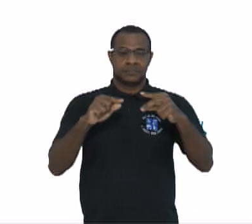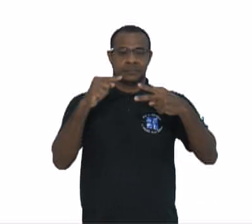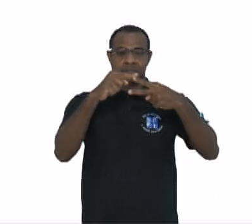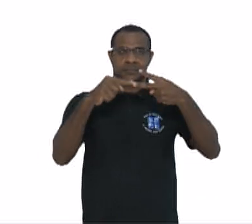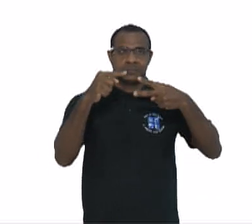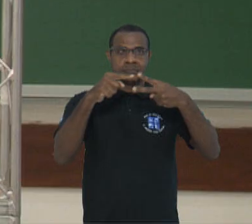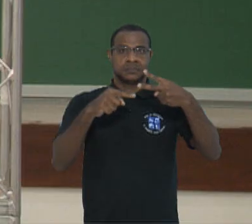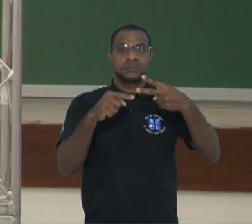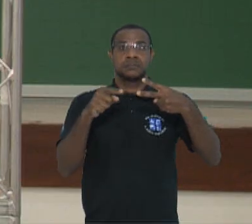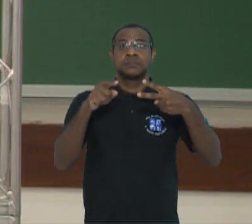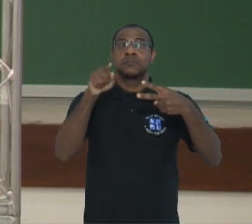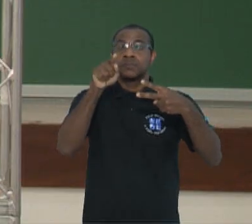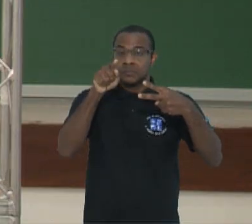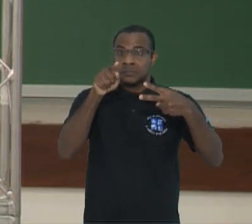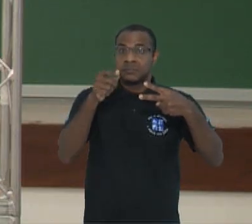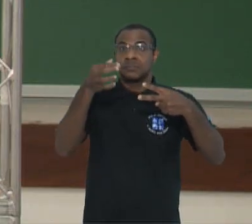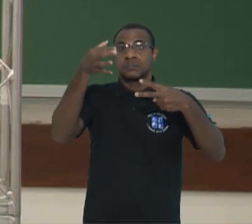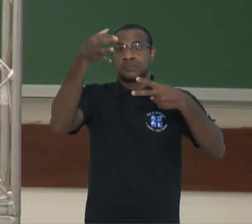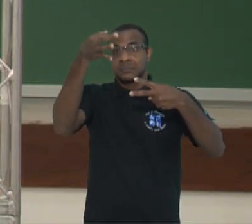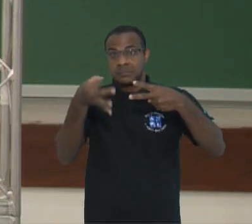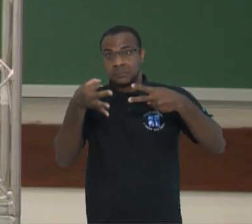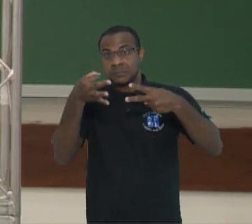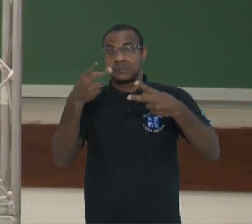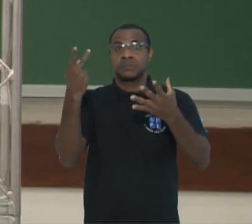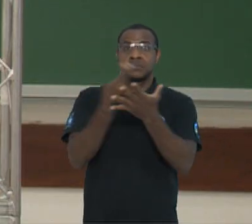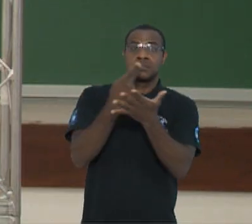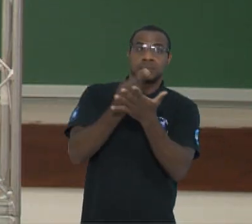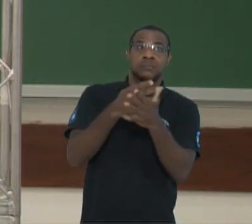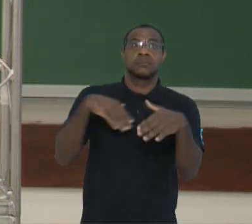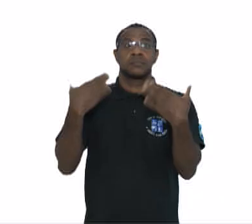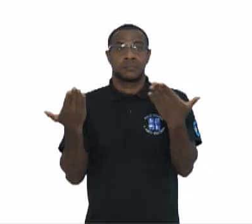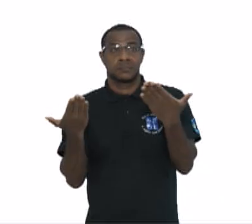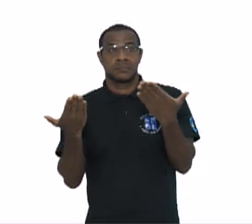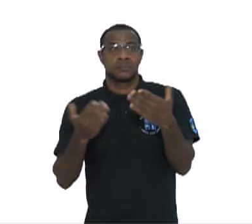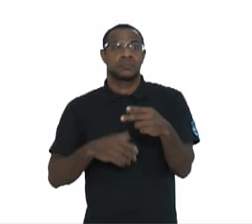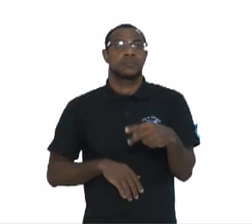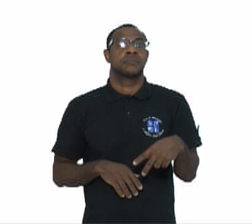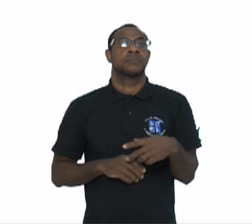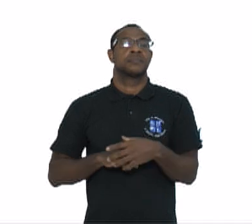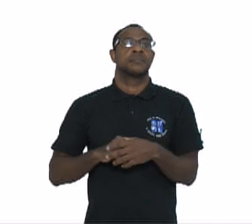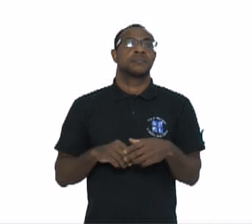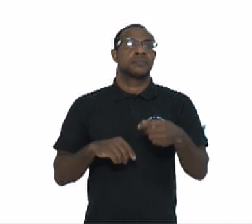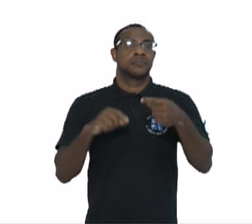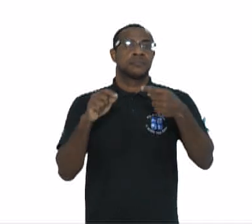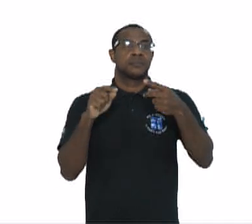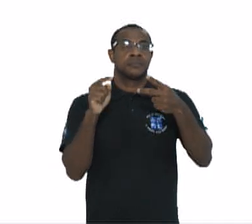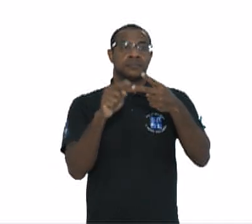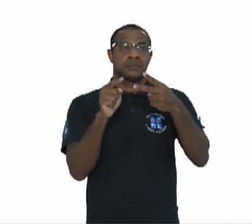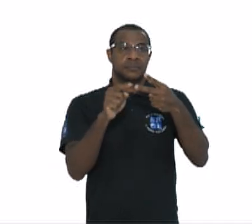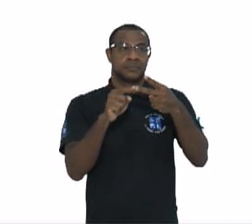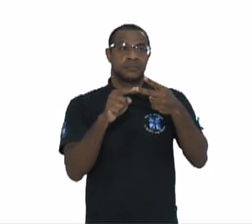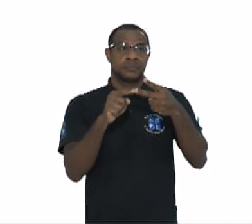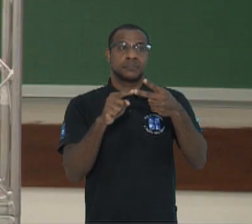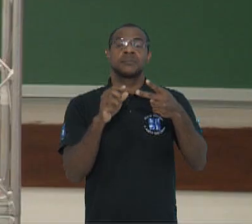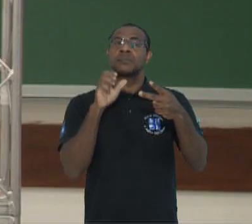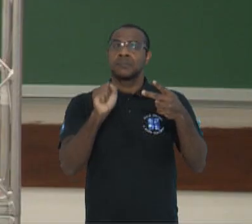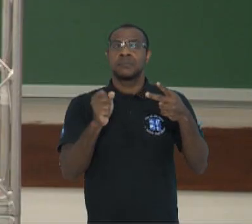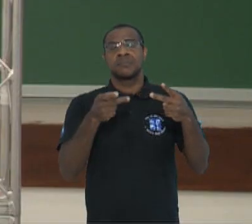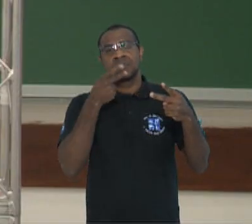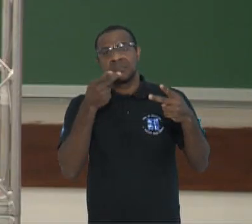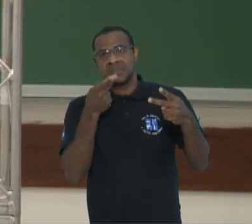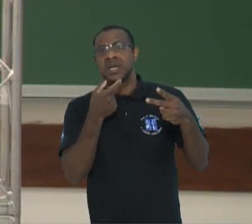dizer se ela é verdadeira, se ela é certa ou errada. E a 2, he can speak English. Ele pode falar